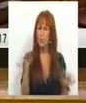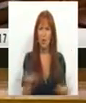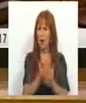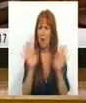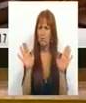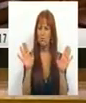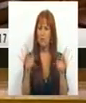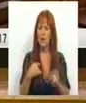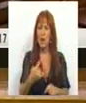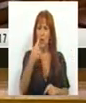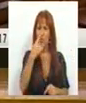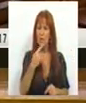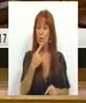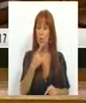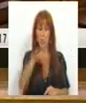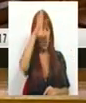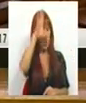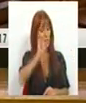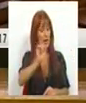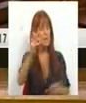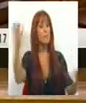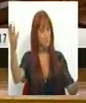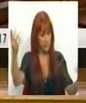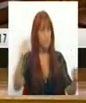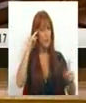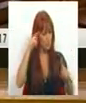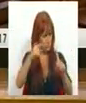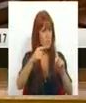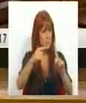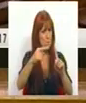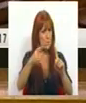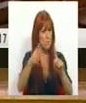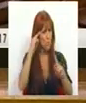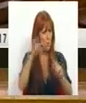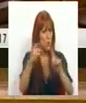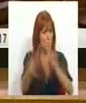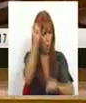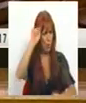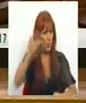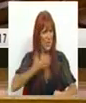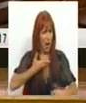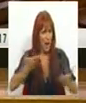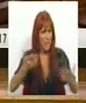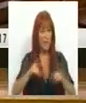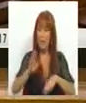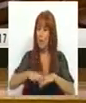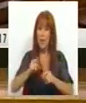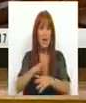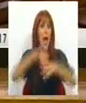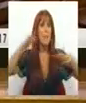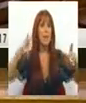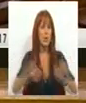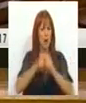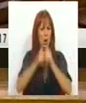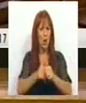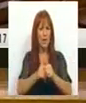claro, preferimos largamente que o Governo atinja o objetivo do déficit e que, portanto, a maioria